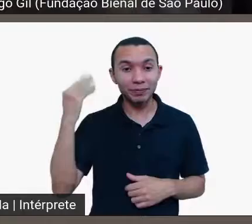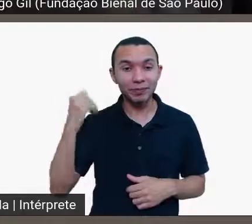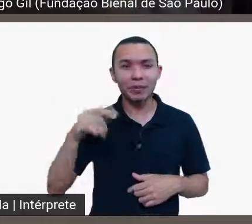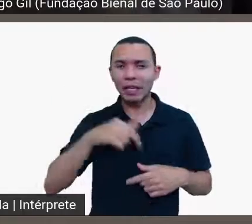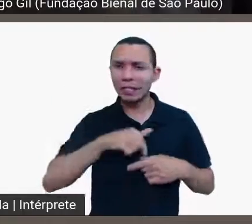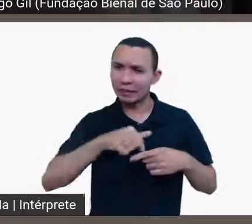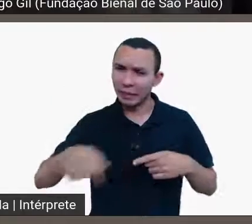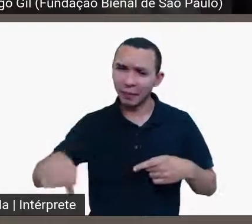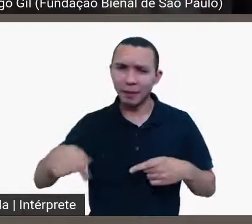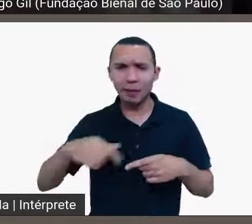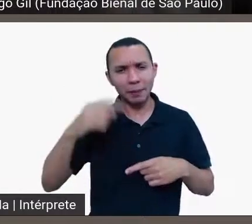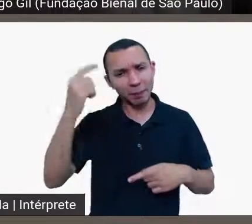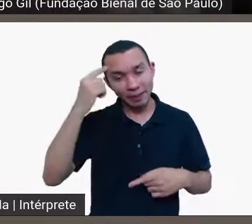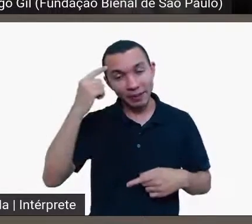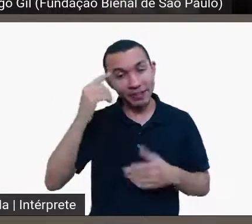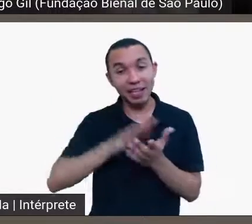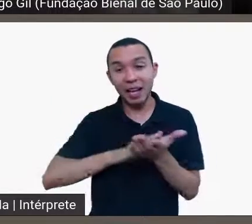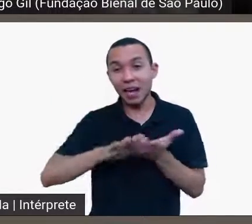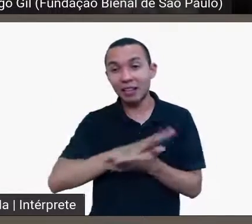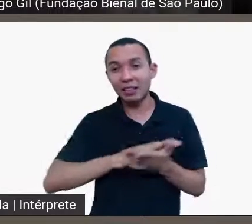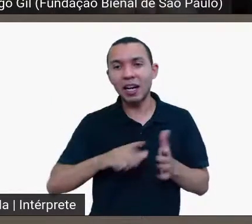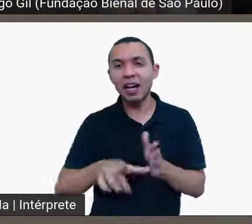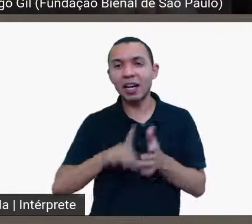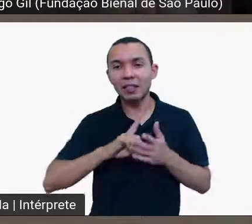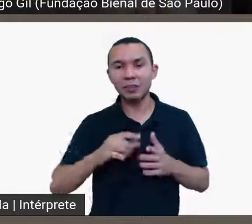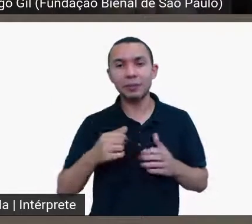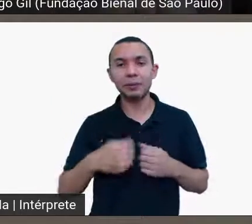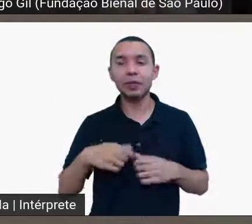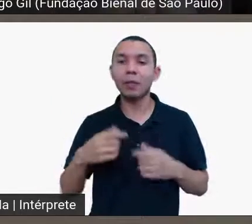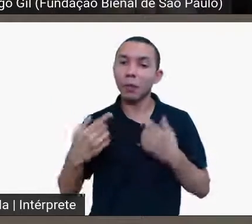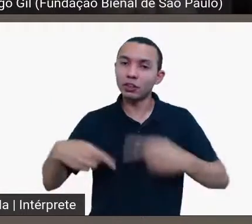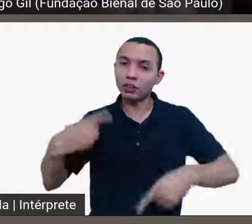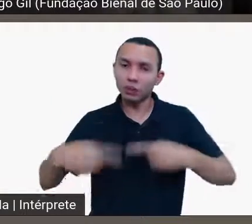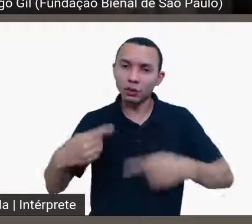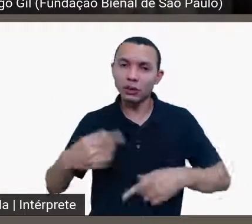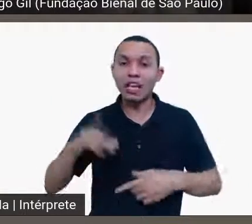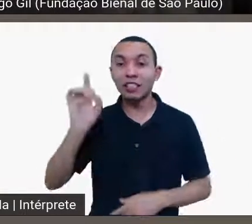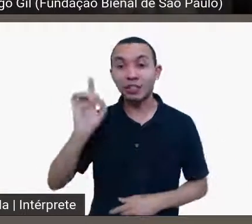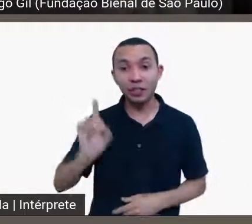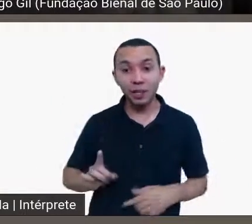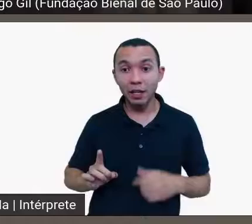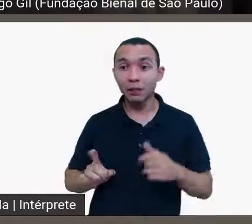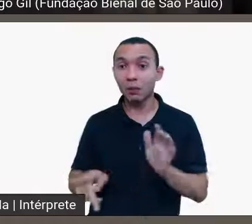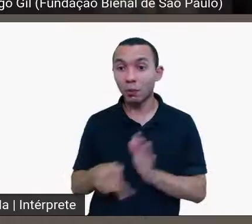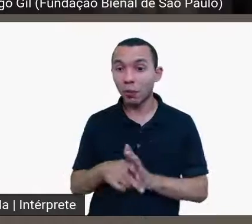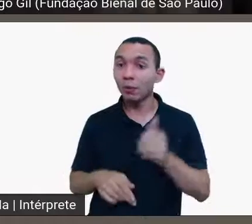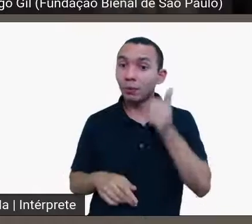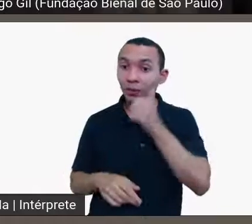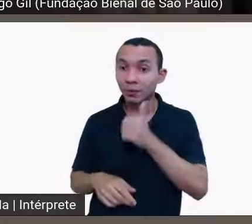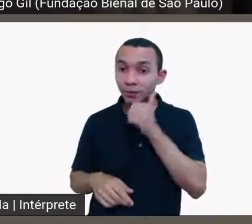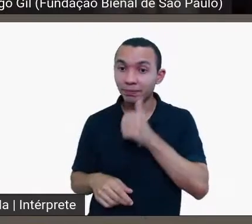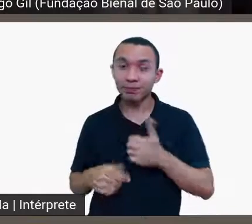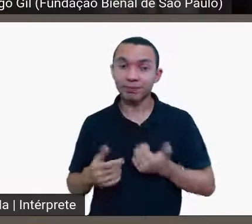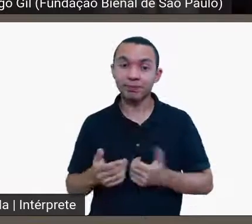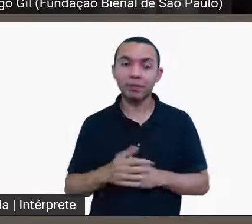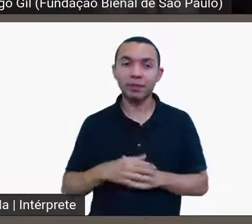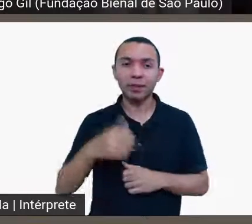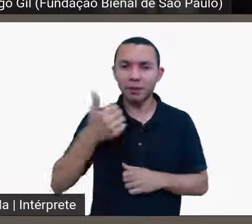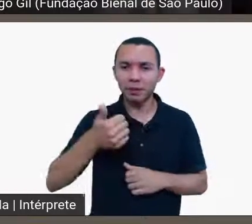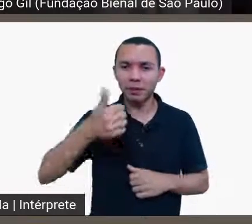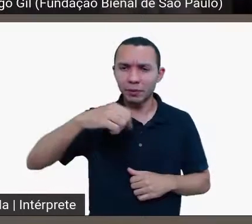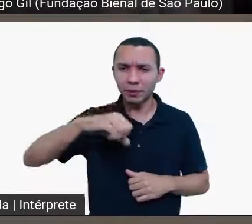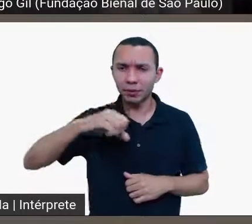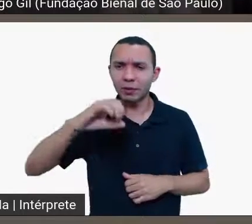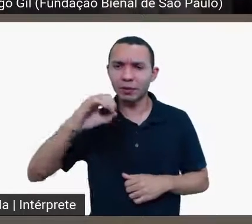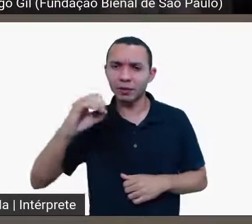pensar nada, se a gente não lembra o tempo todo. A gente pode discutir direito das mulheres, que, por sinal, o Código Civil é de 1906,